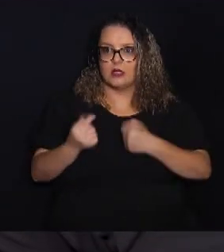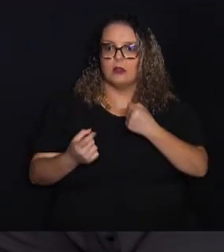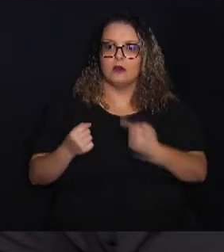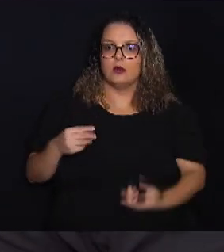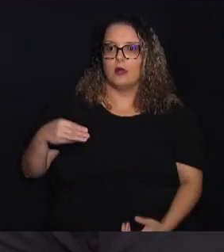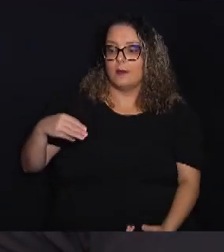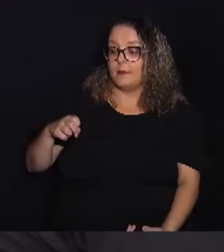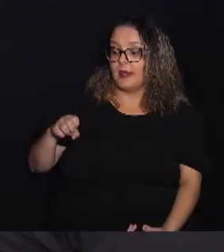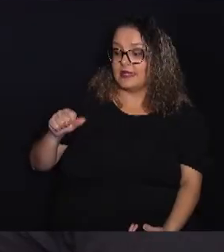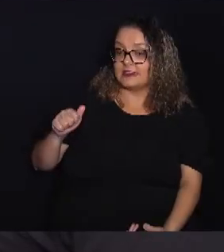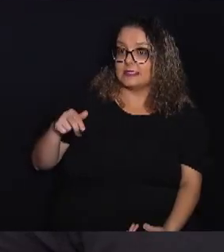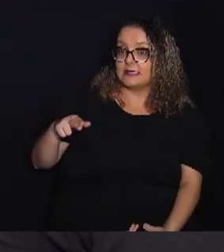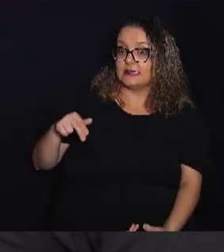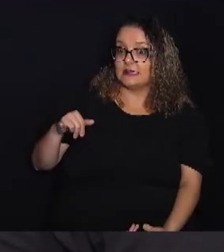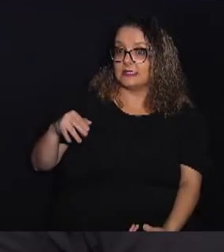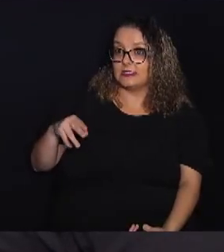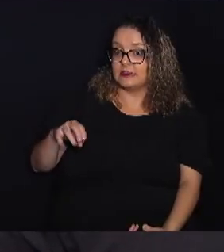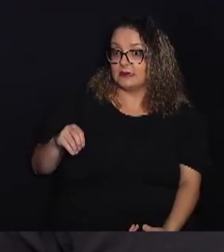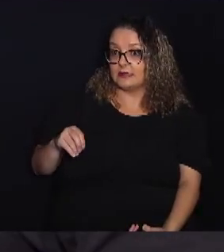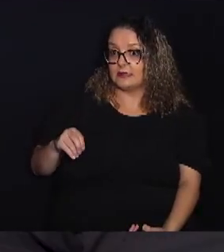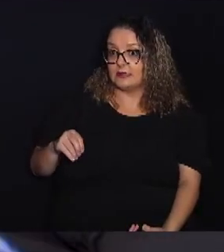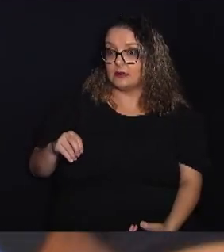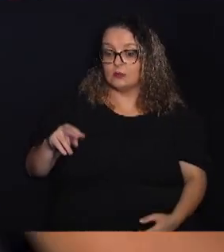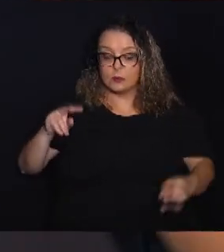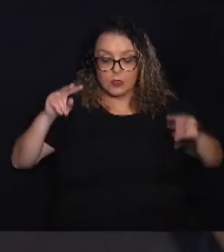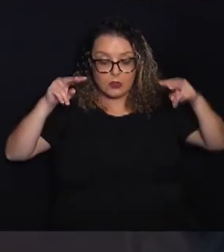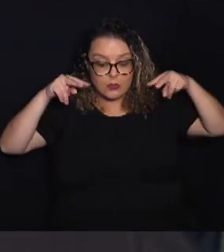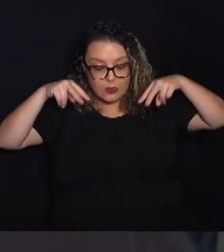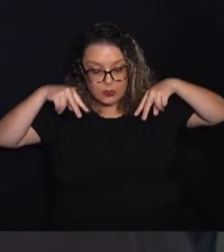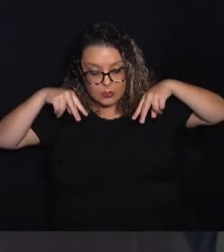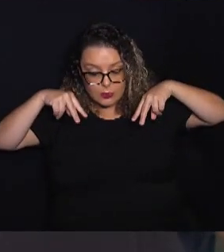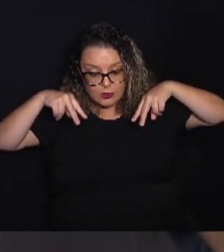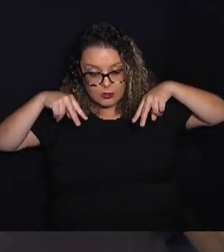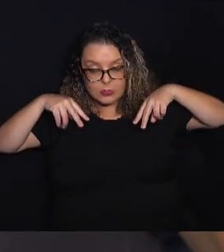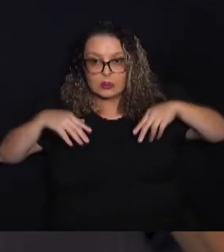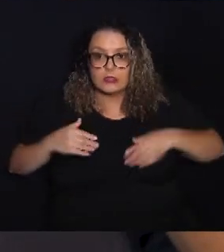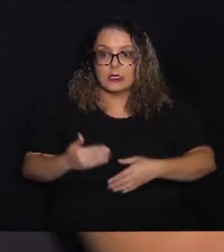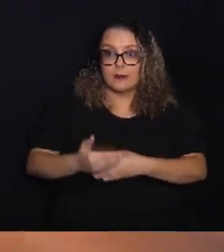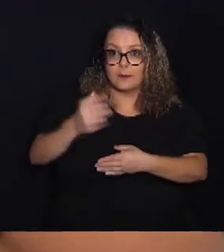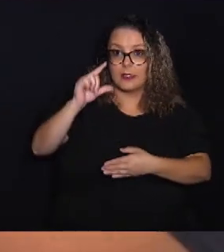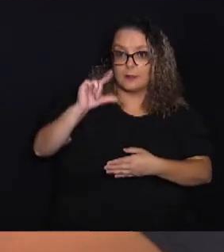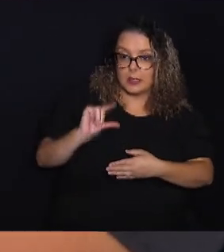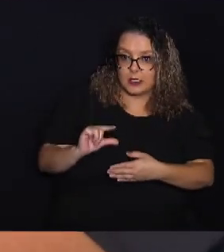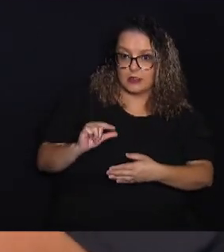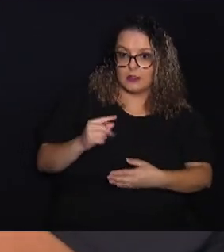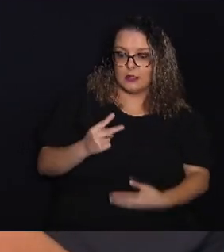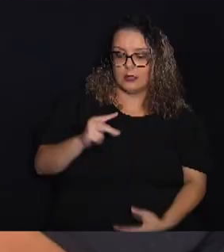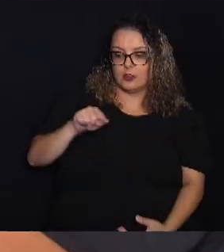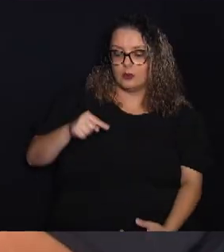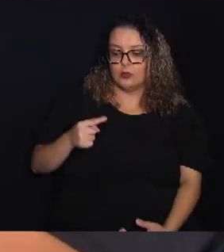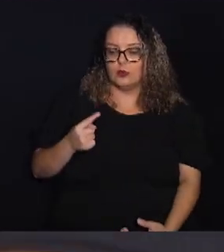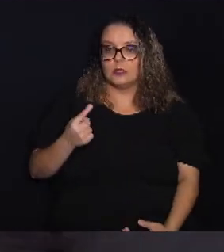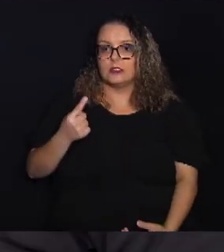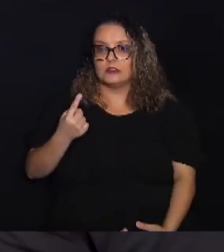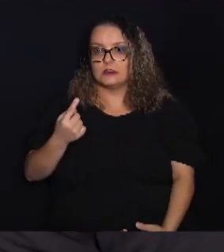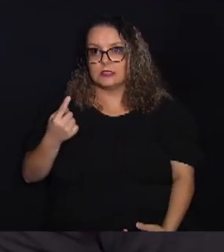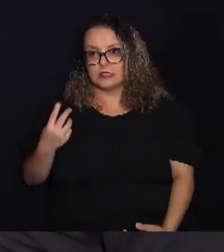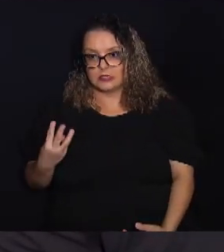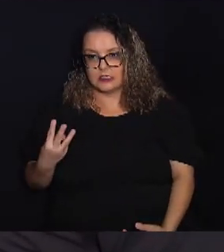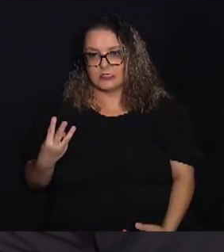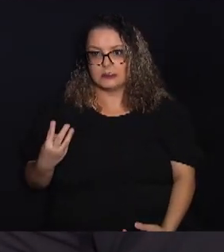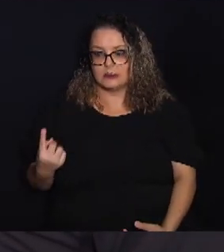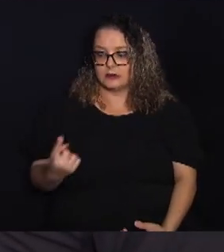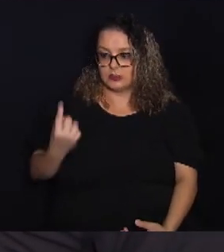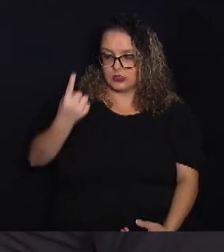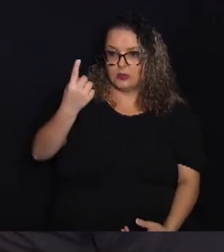totalmente fechada. Algumas tinham um mezanino, que você observava o jogo de cima, na parede menor, que ela tem